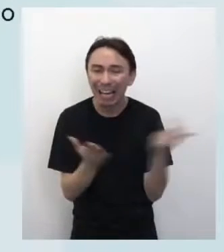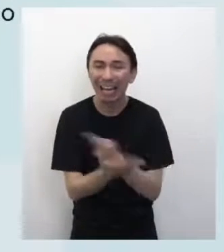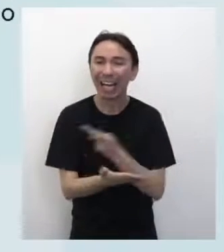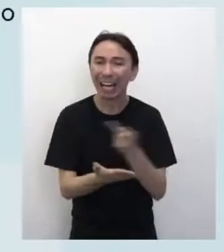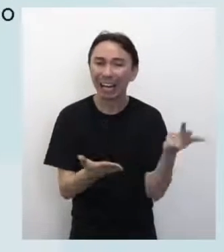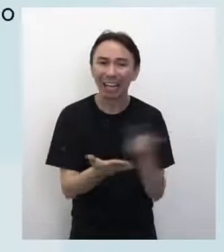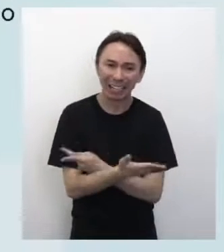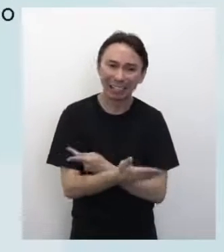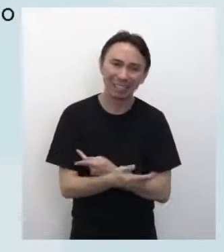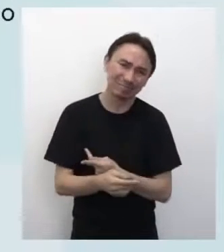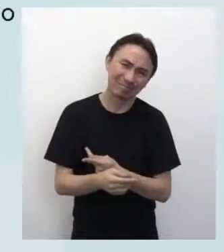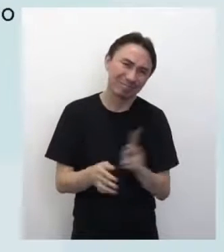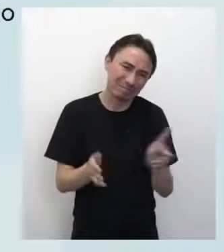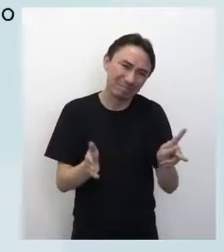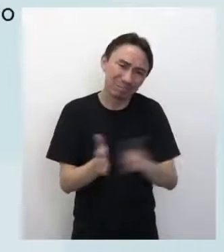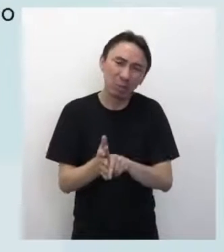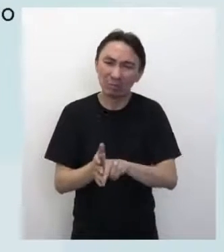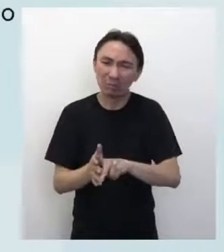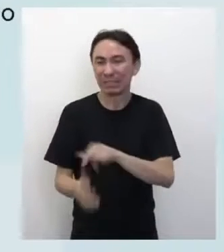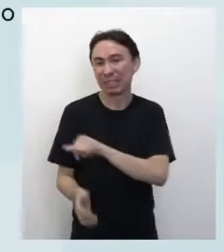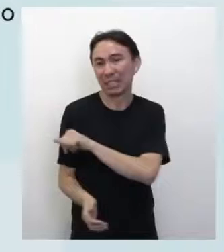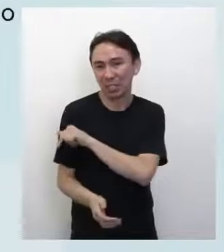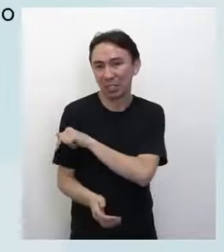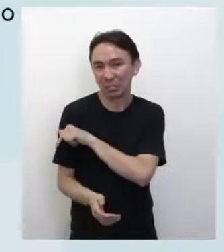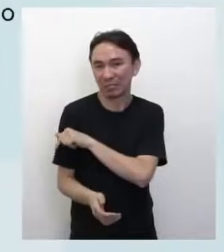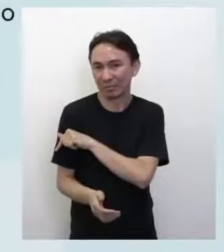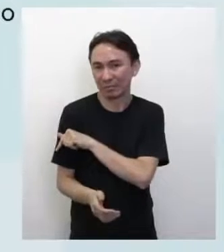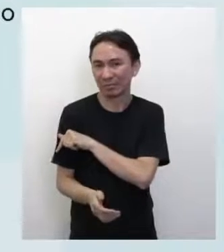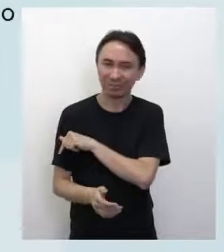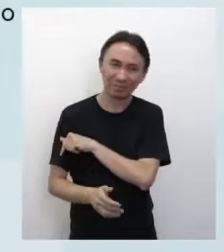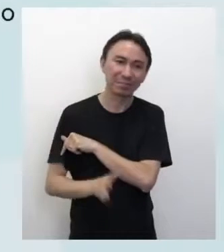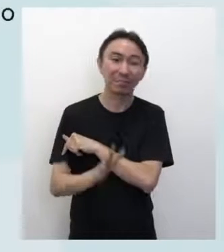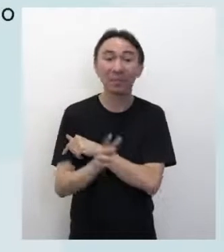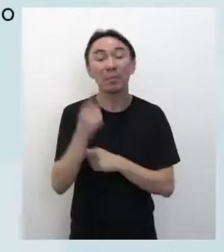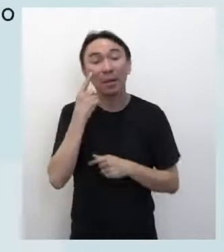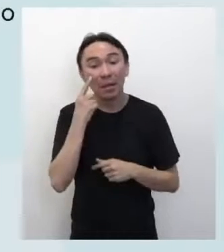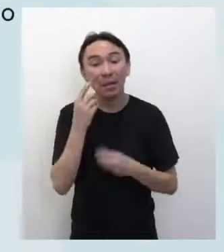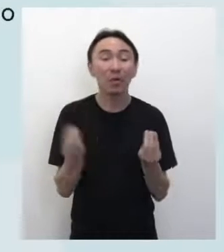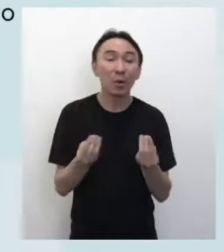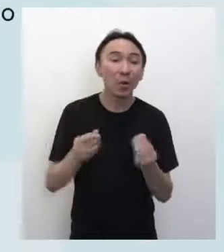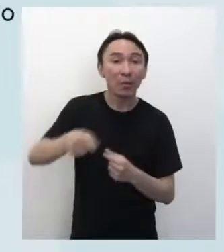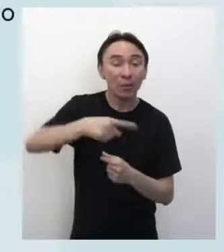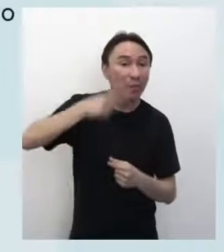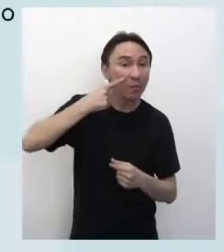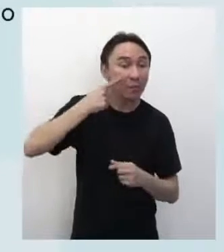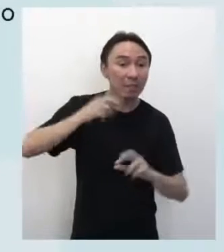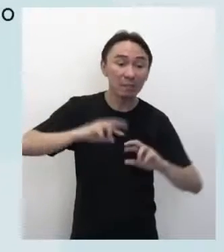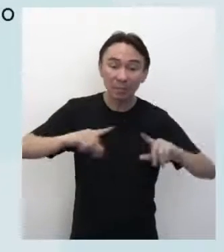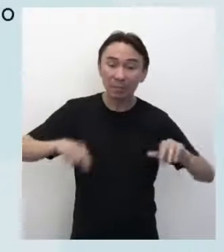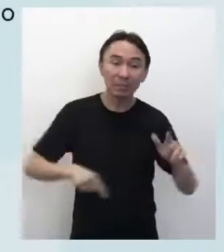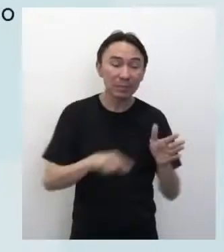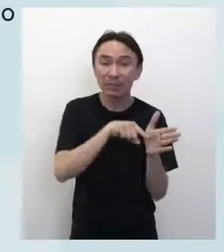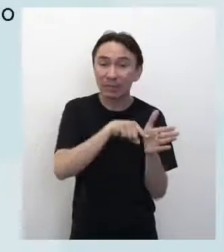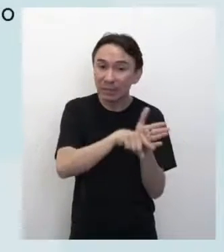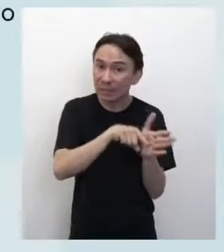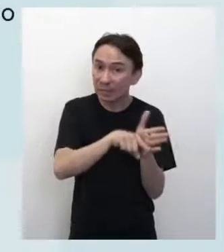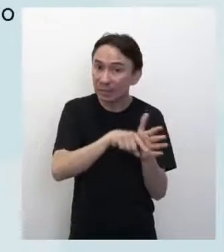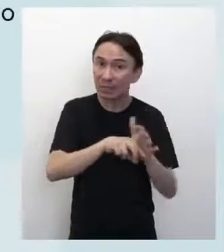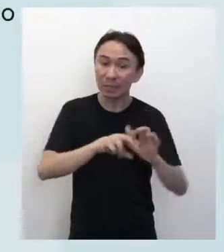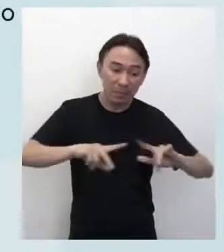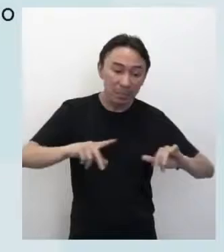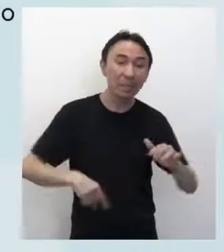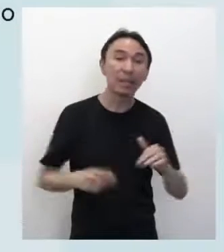7º ano, mas enfim. Estrangeiros de diferentes épocas, investigando os modos de criação, produção, divulgação, circulação e organização da